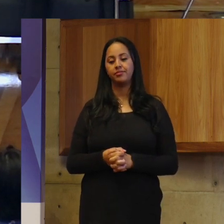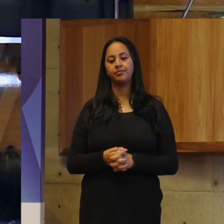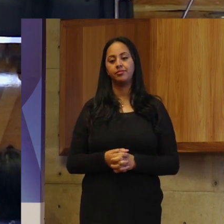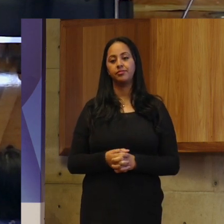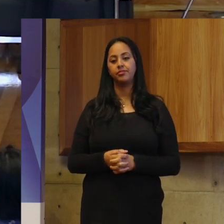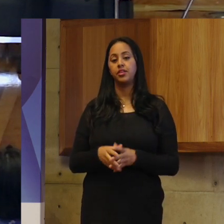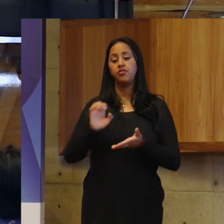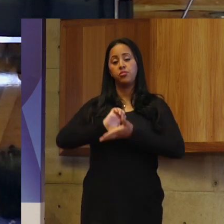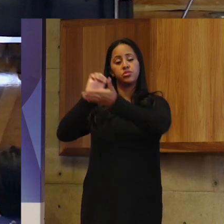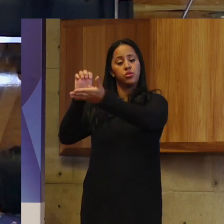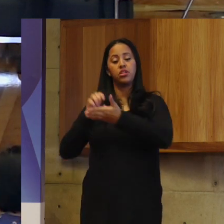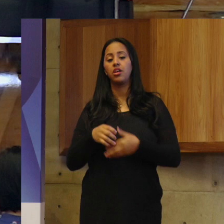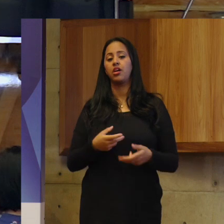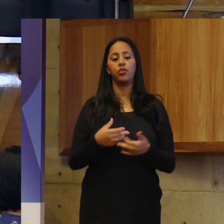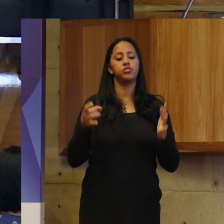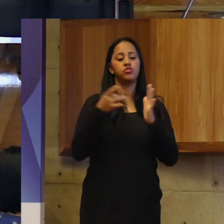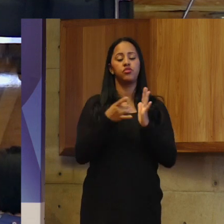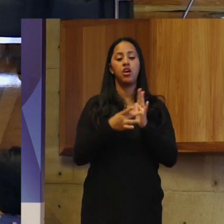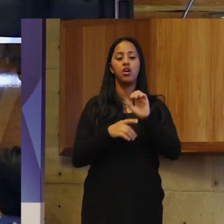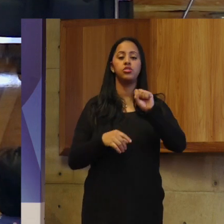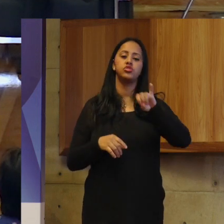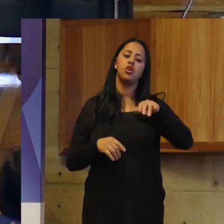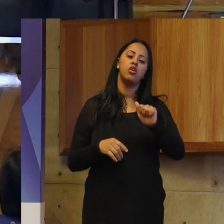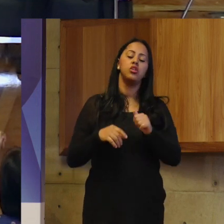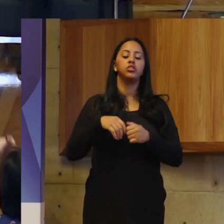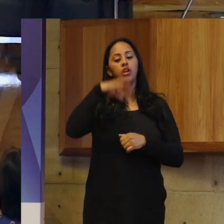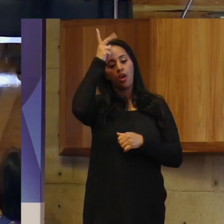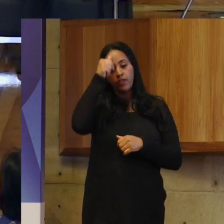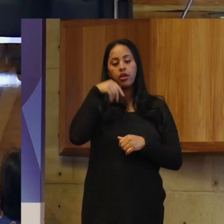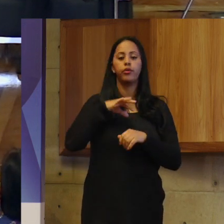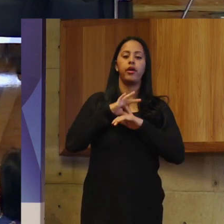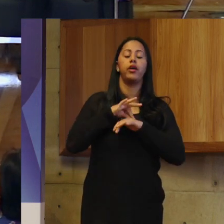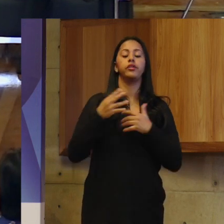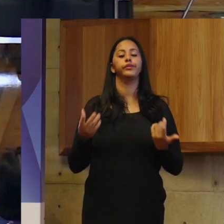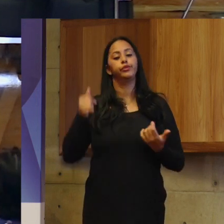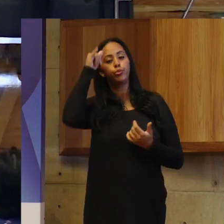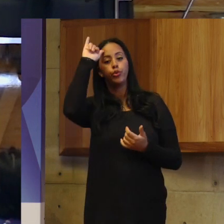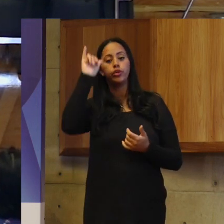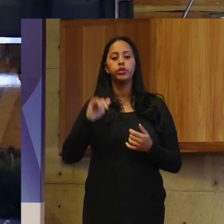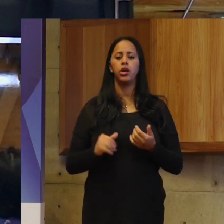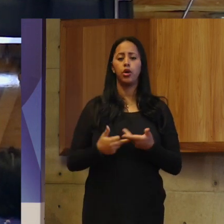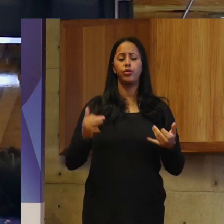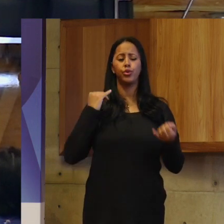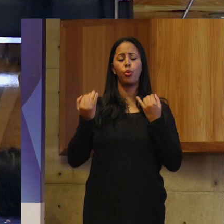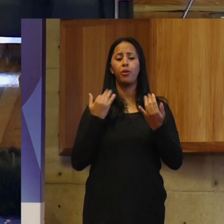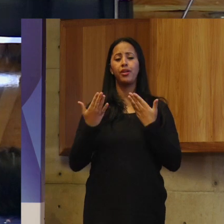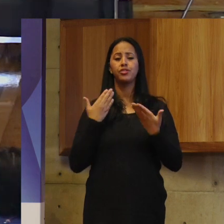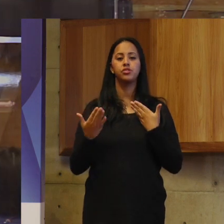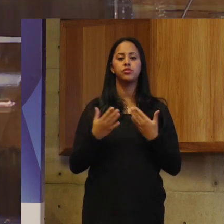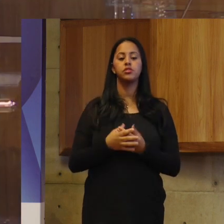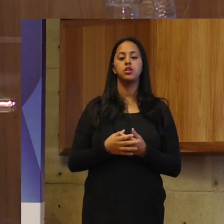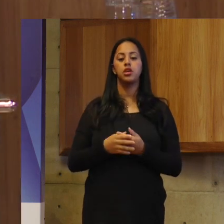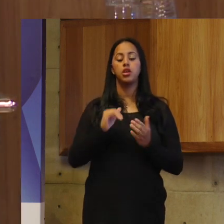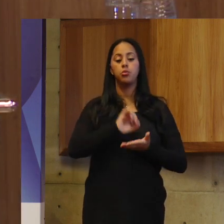Vamos exportar commodities, minério de ferro, soja, carne de boi, carne de frango, porque as vantagens comparativas naturais são muito fortes, e vamos importar todo